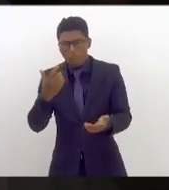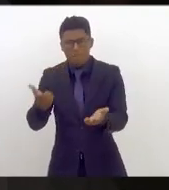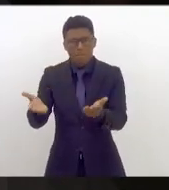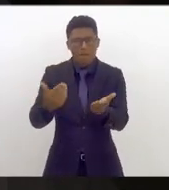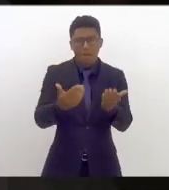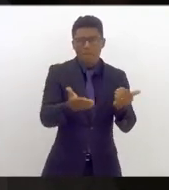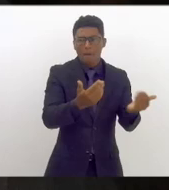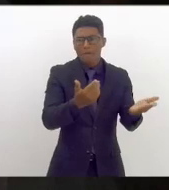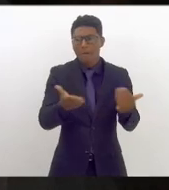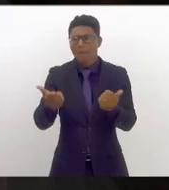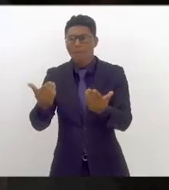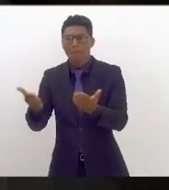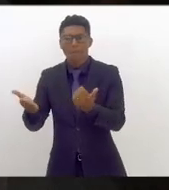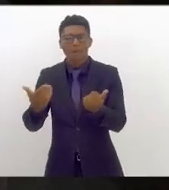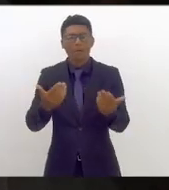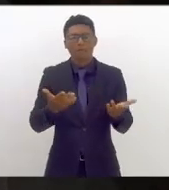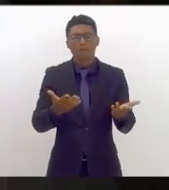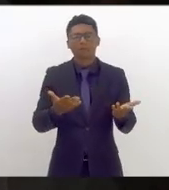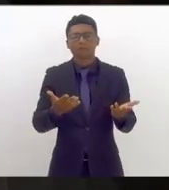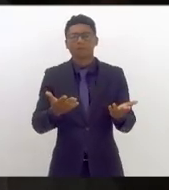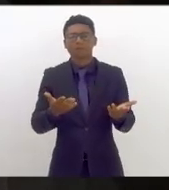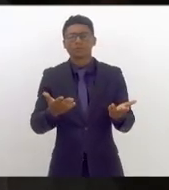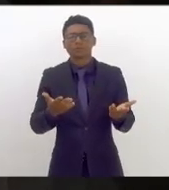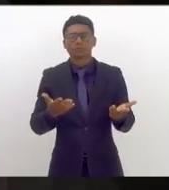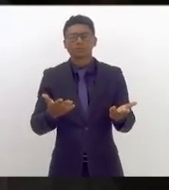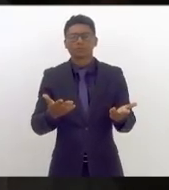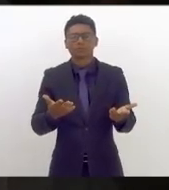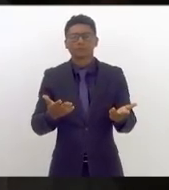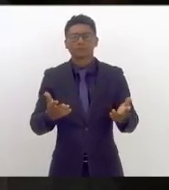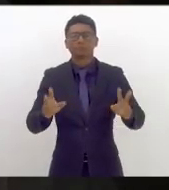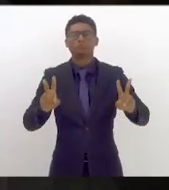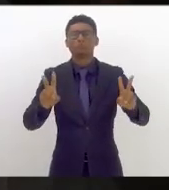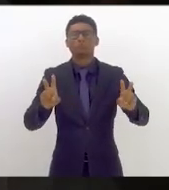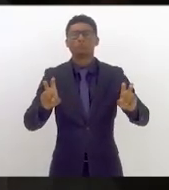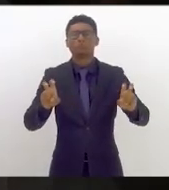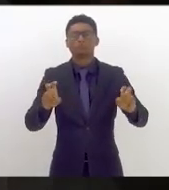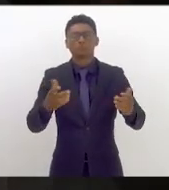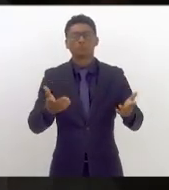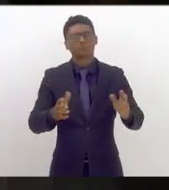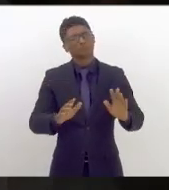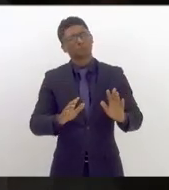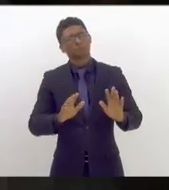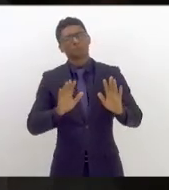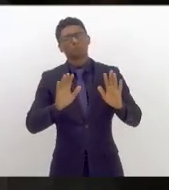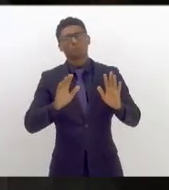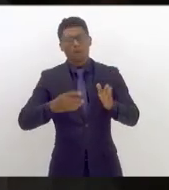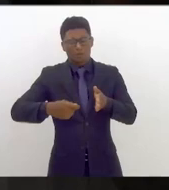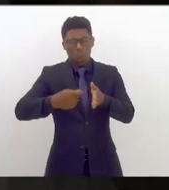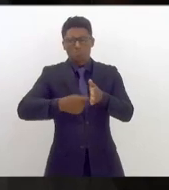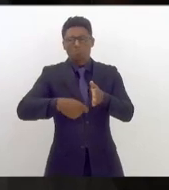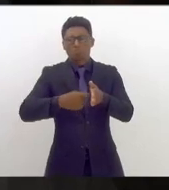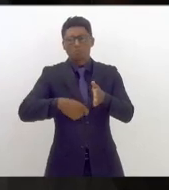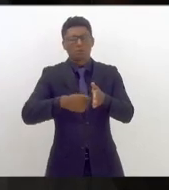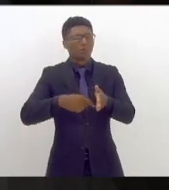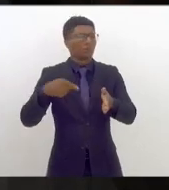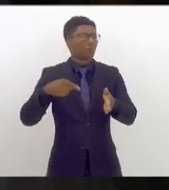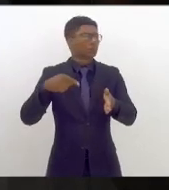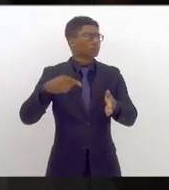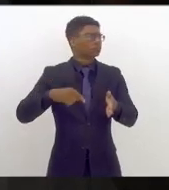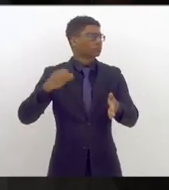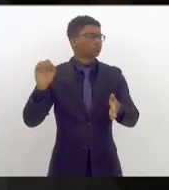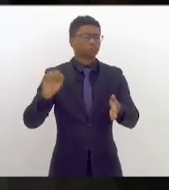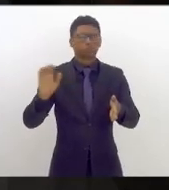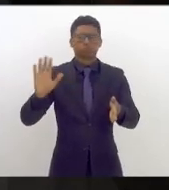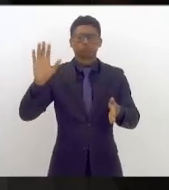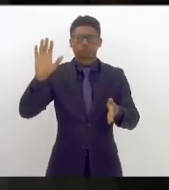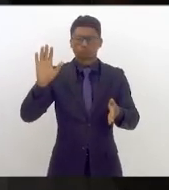e a primeira questão que se coloca, mas acaba a carga tributária exorbitante. Eu falo